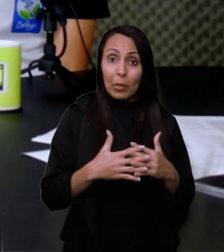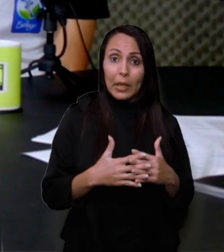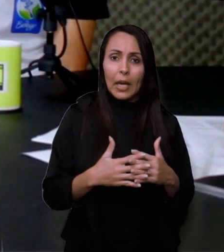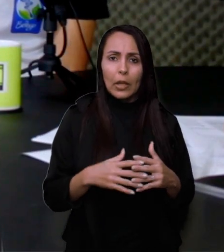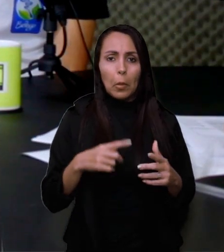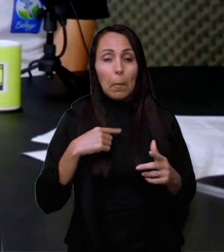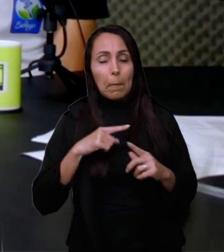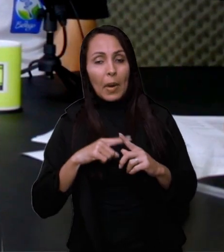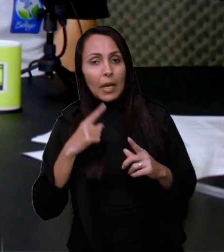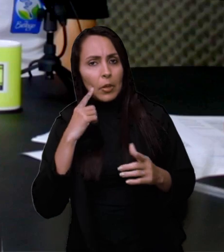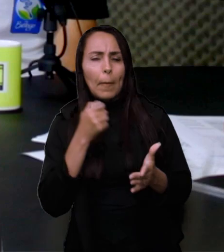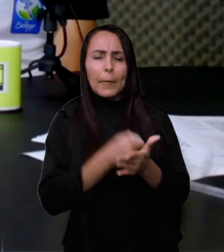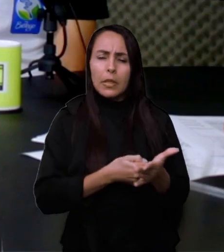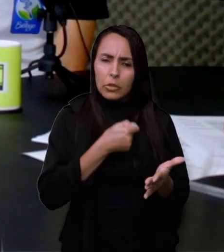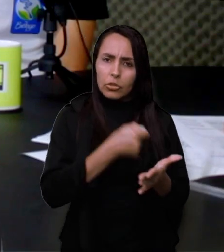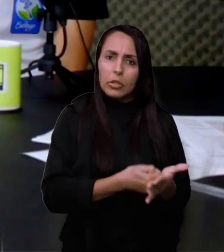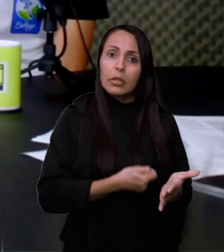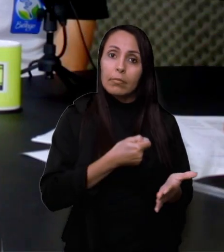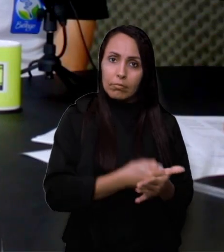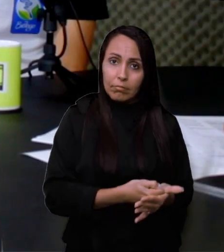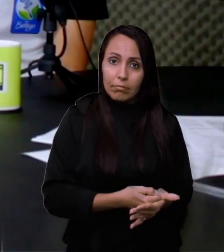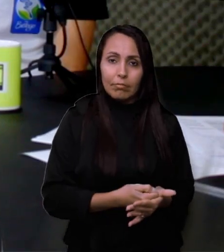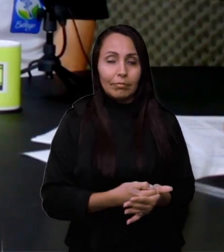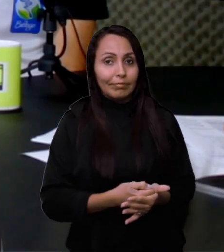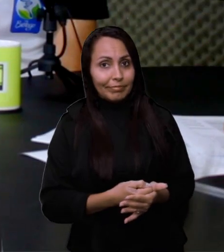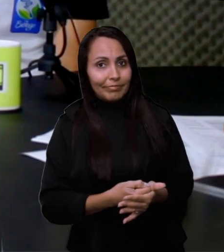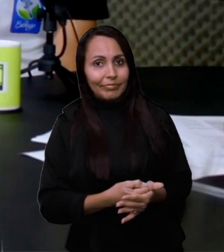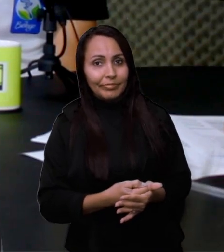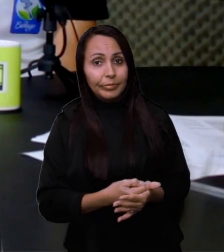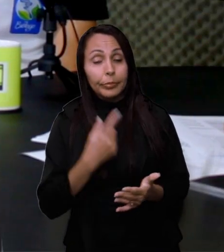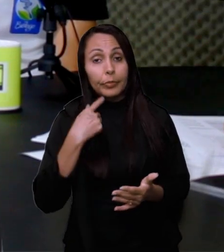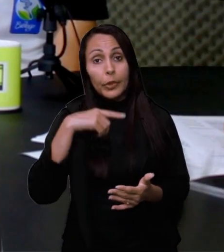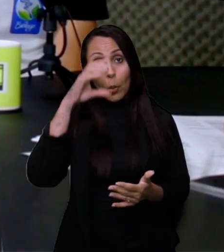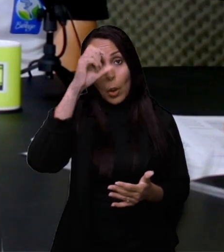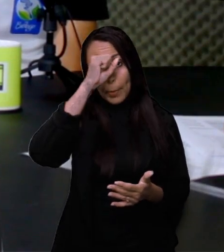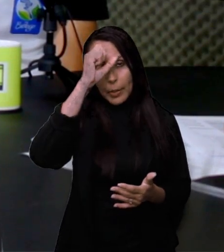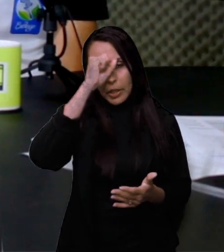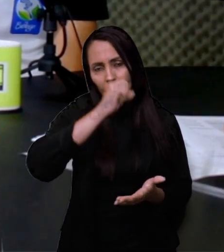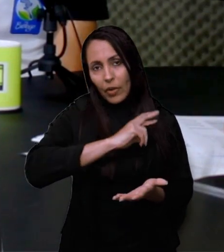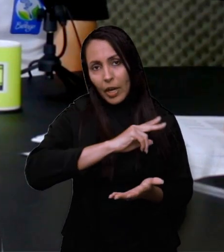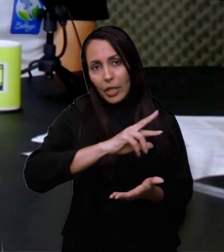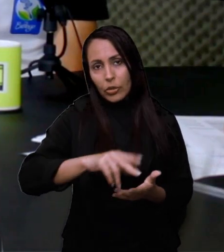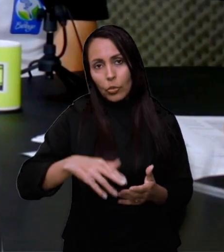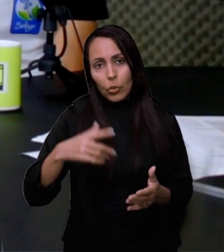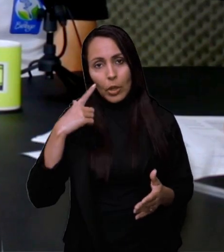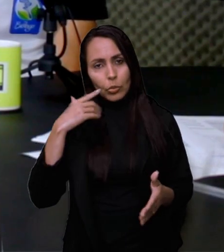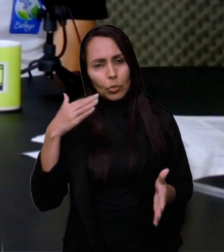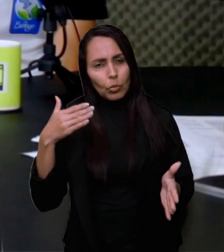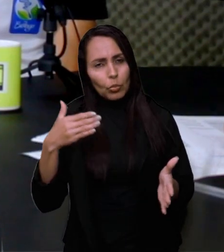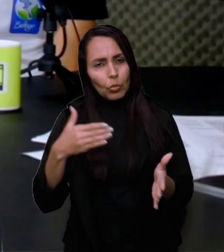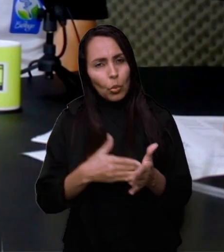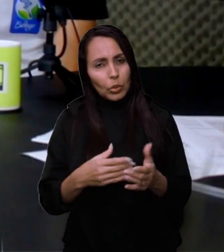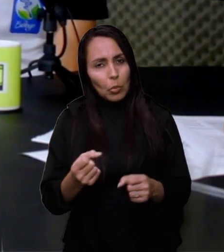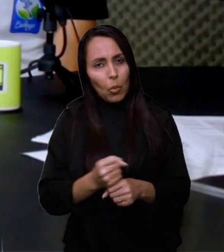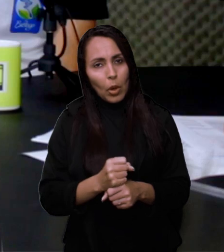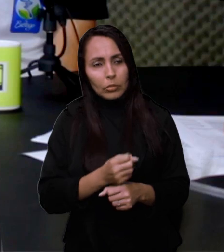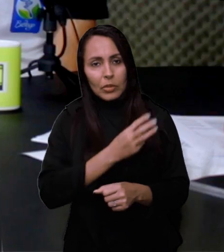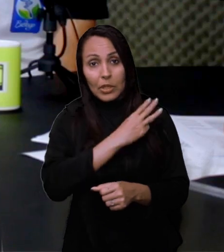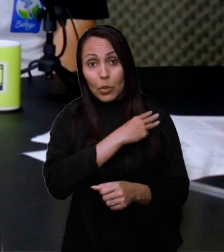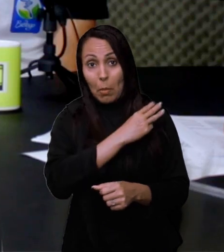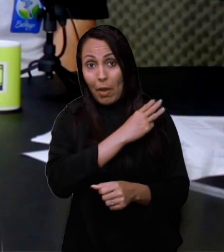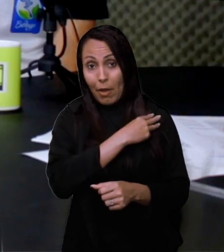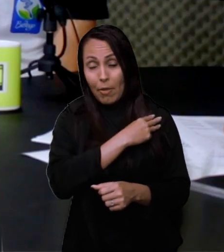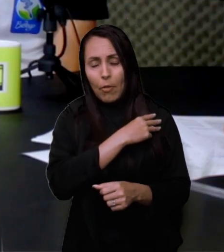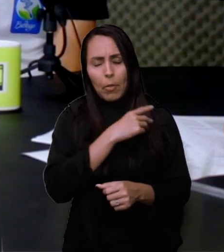persistência que vale a pena, sabe? Eu aprendi muita coisa no meu último ano de ensino médio, principalmente